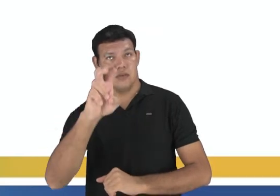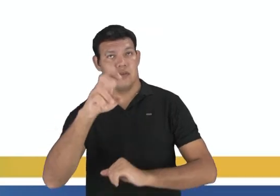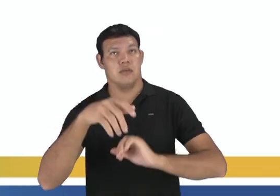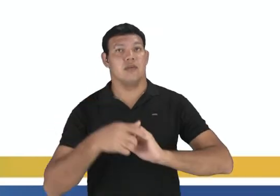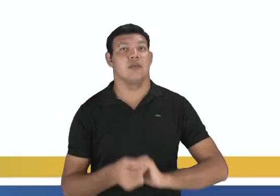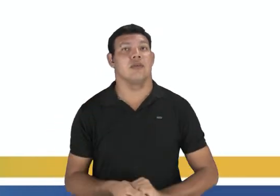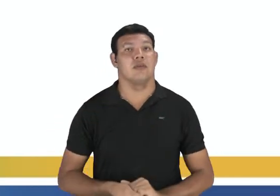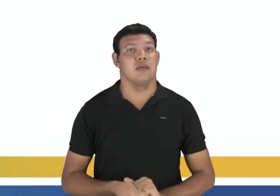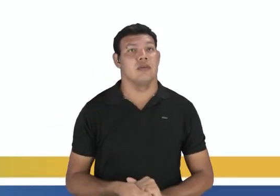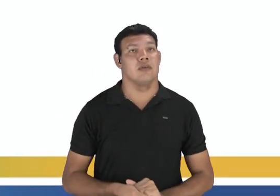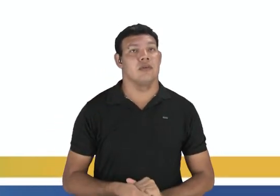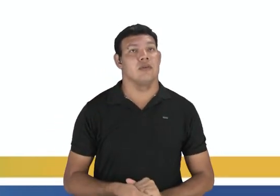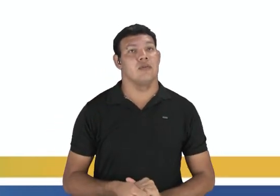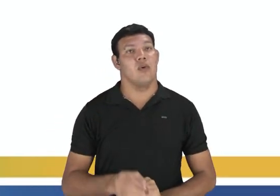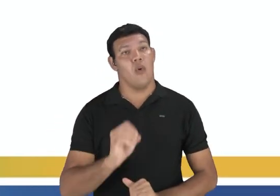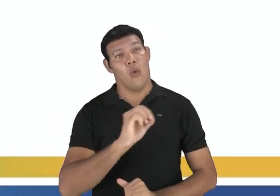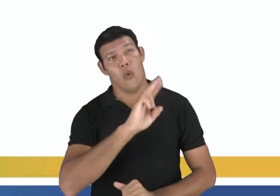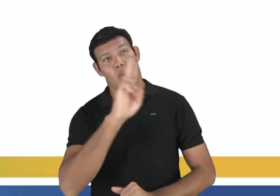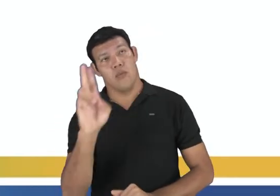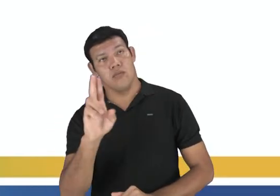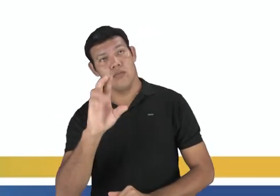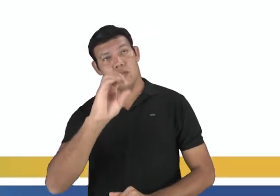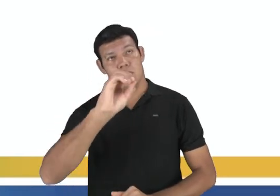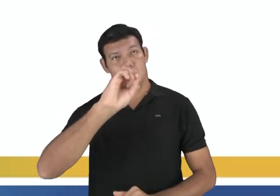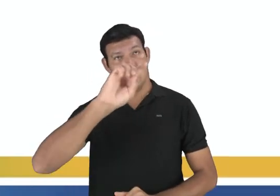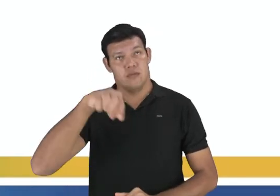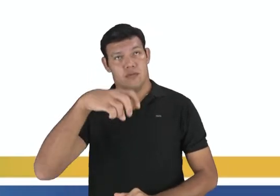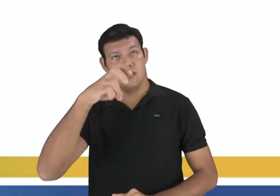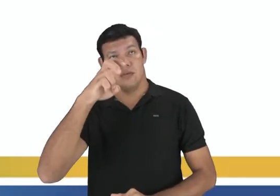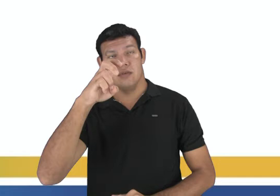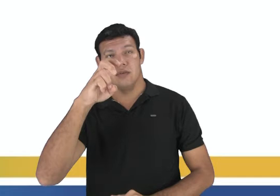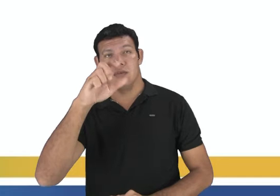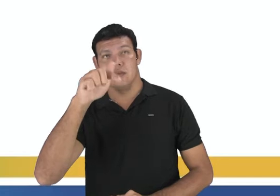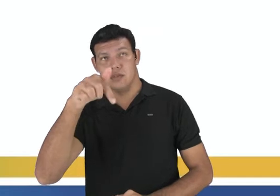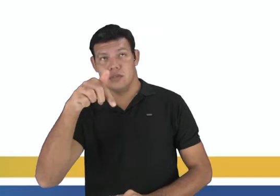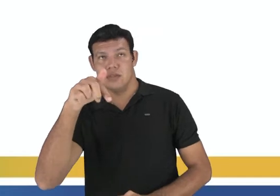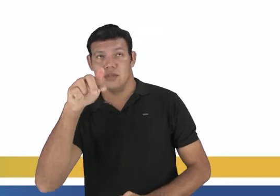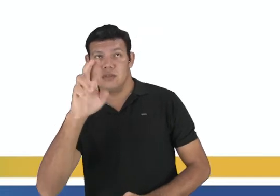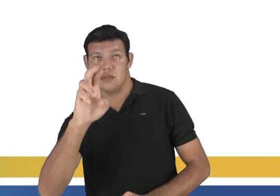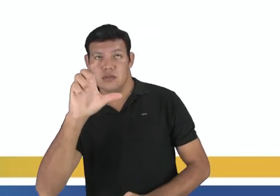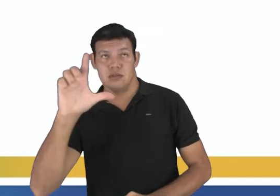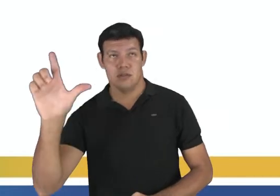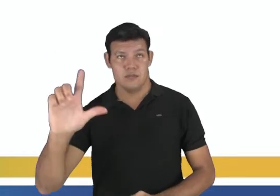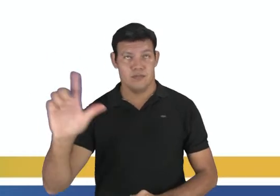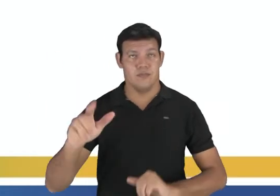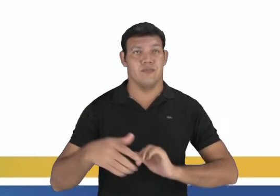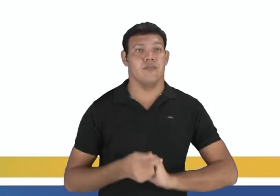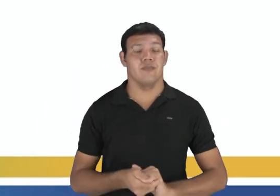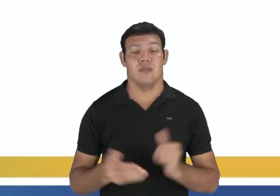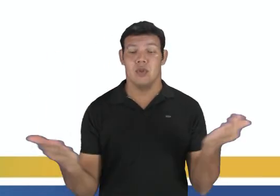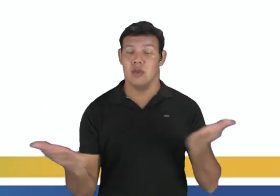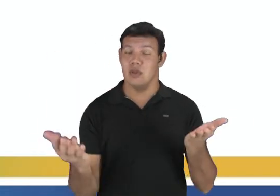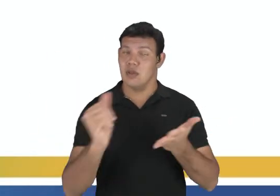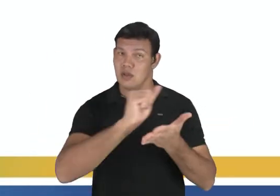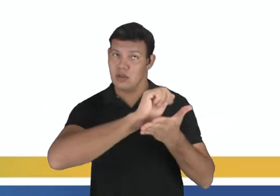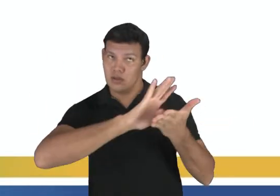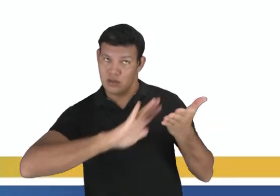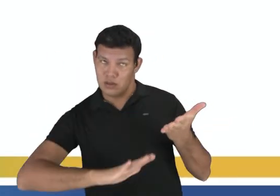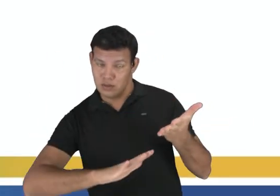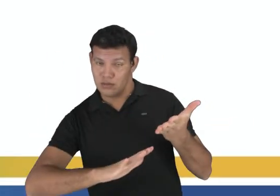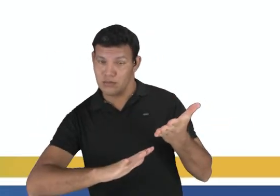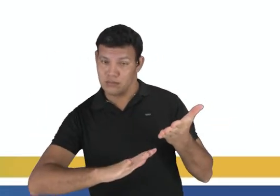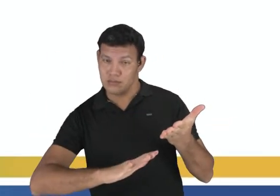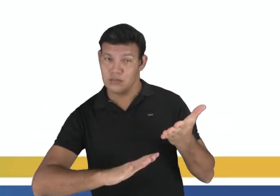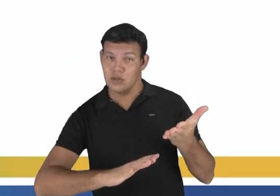0,75 ou 75 centésimos de um litro. Tudo bem, gente? Vamos agora